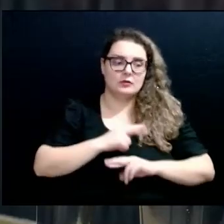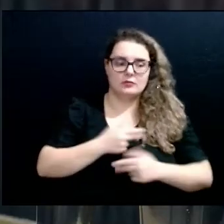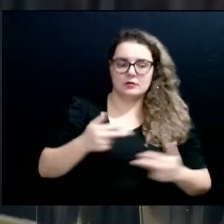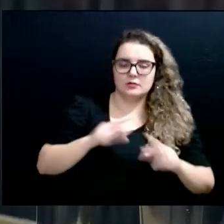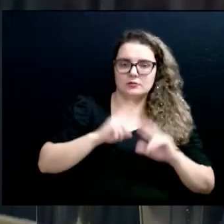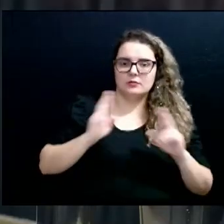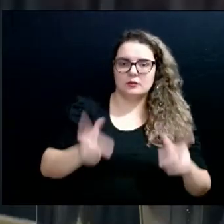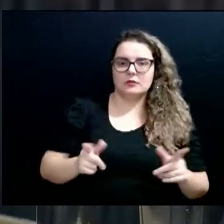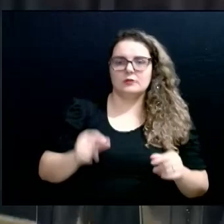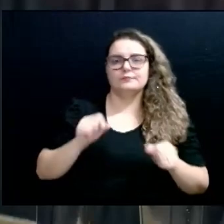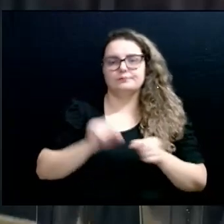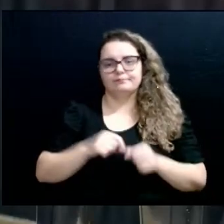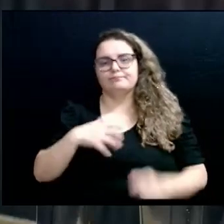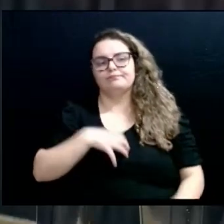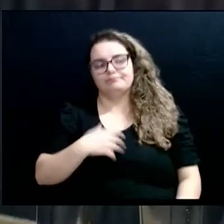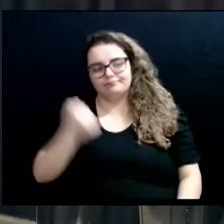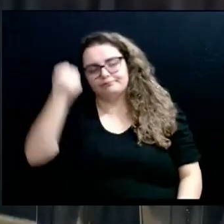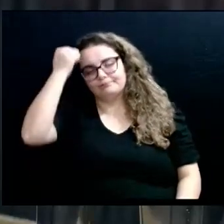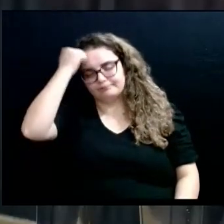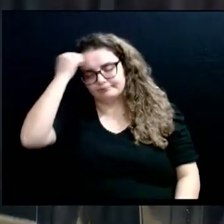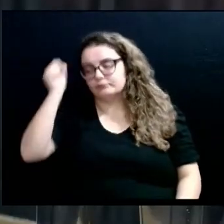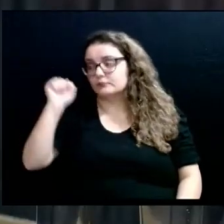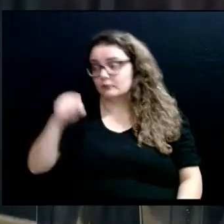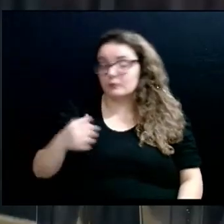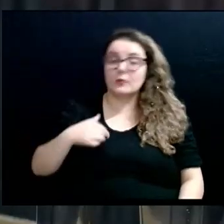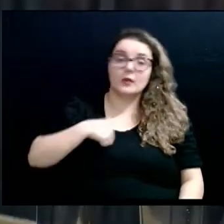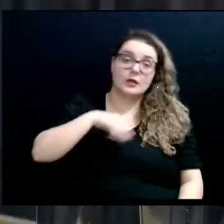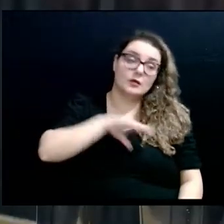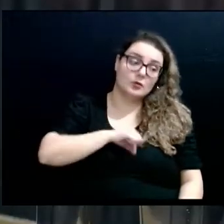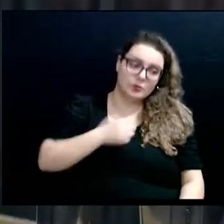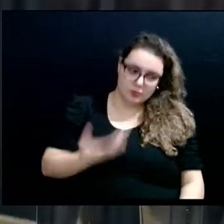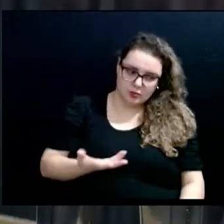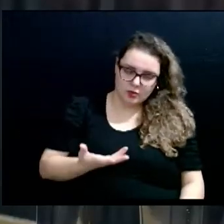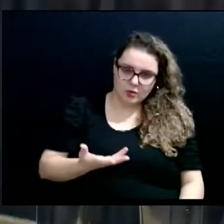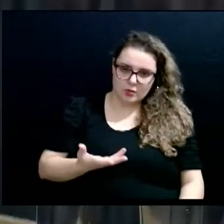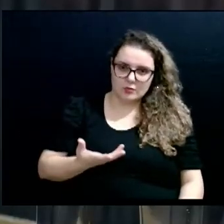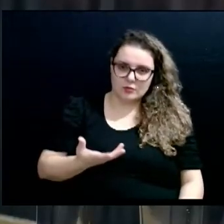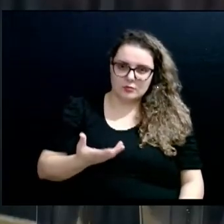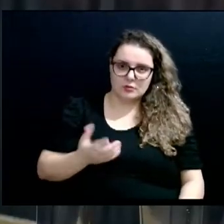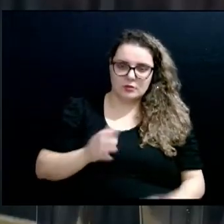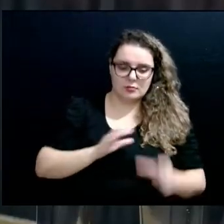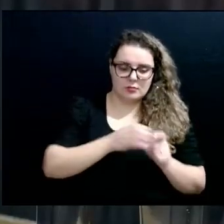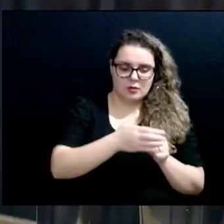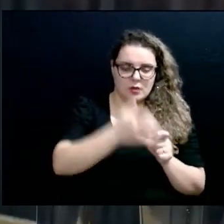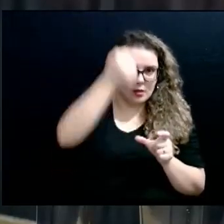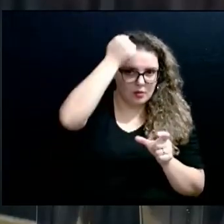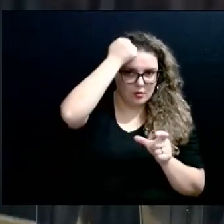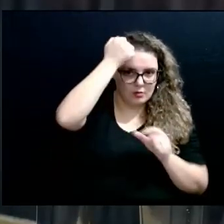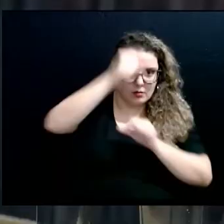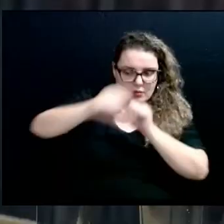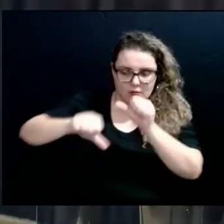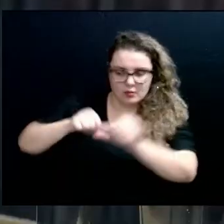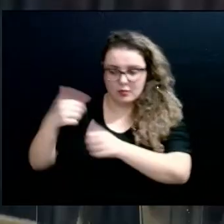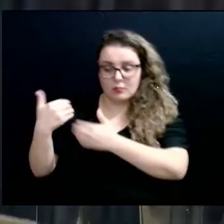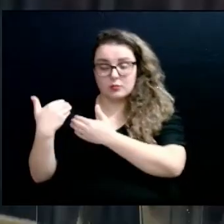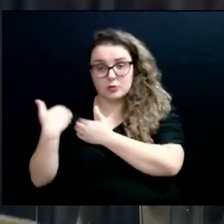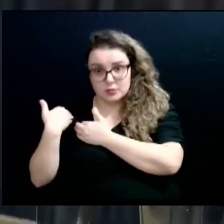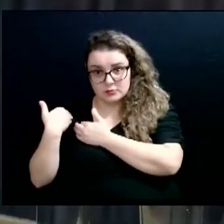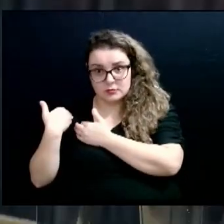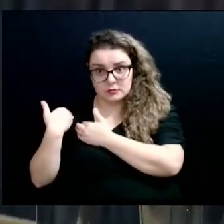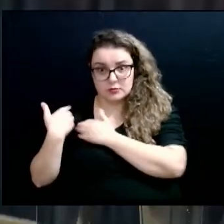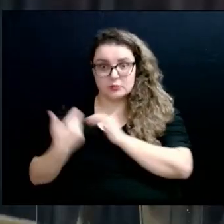eu sinta culpa, né? E eu gosto muito de trocar essa palavra culpa por responsabilidade, no sentido